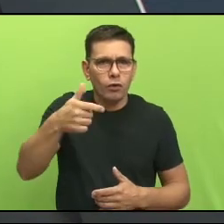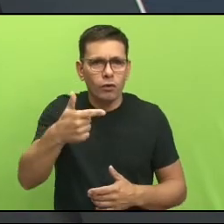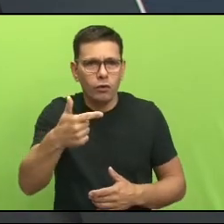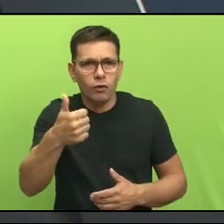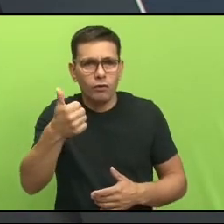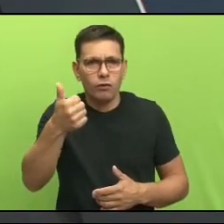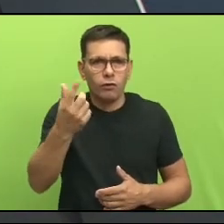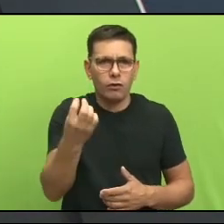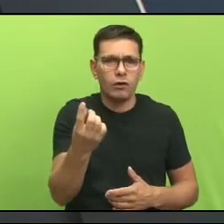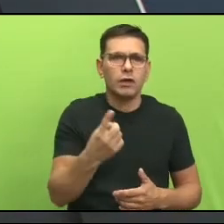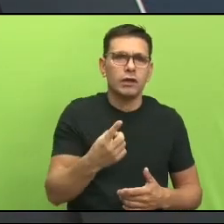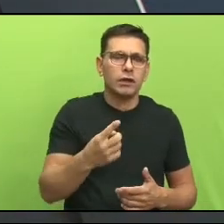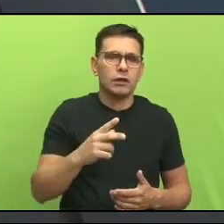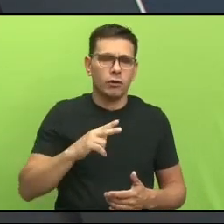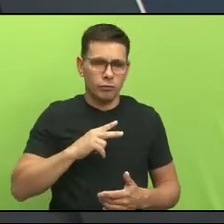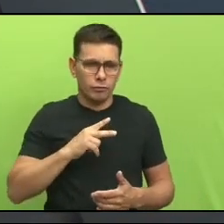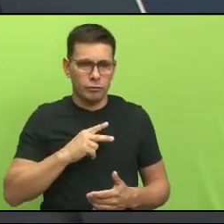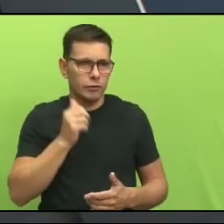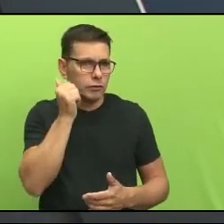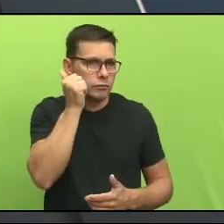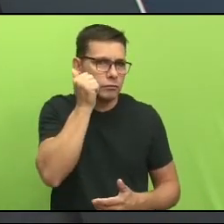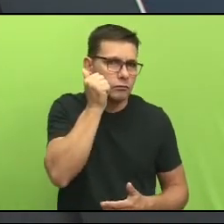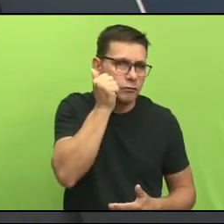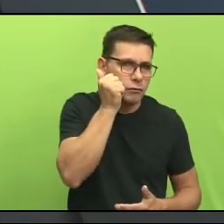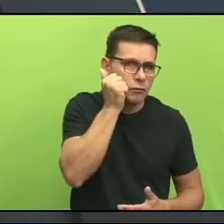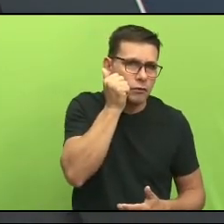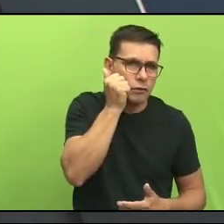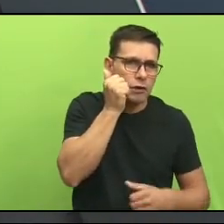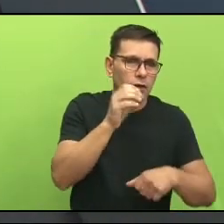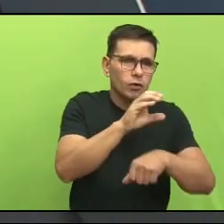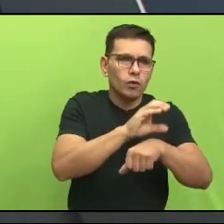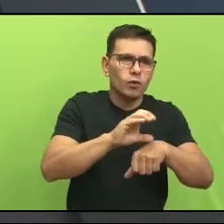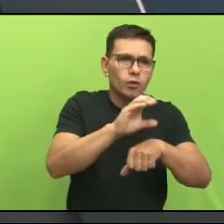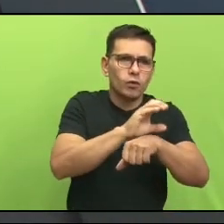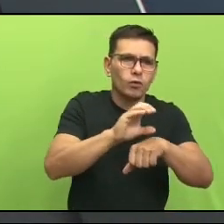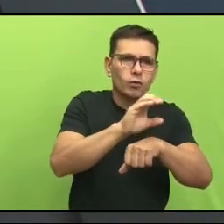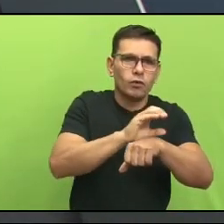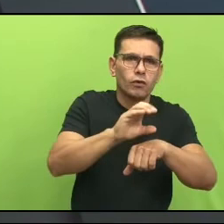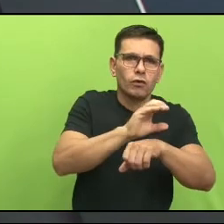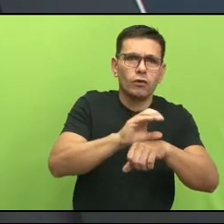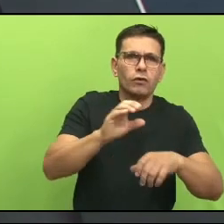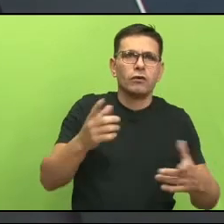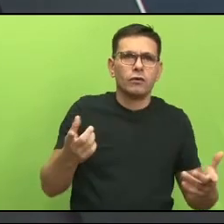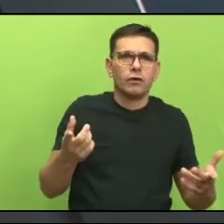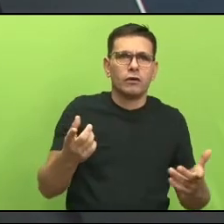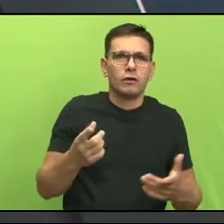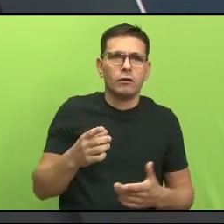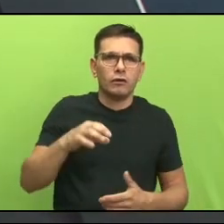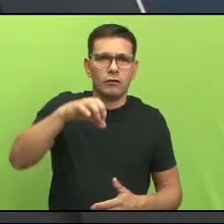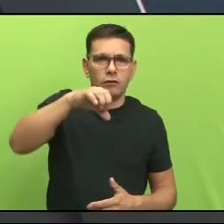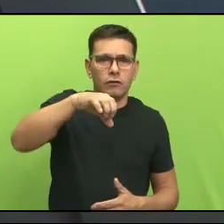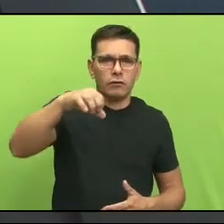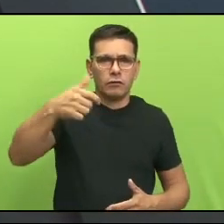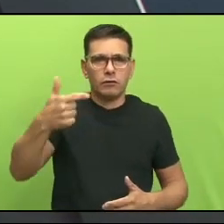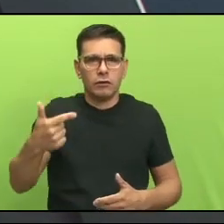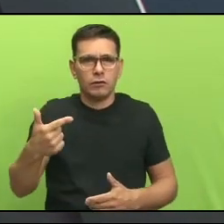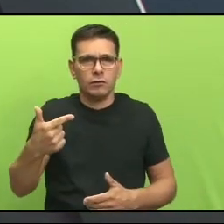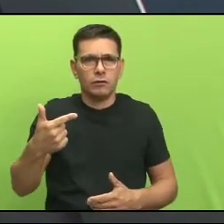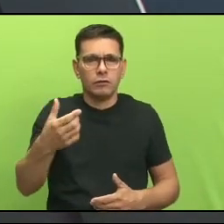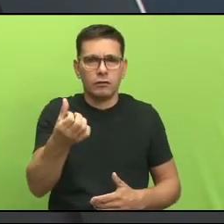9216-1404. E tem o meu pessoal também para a gente falar sobre o curso. Maravilha, né? Qual o telefone pessoal? Pode falar ele. O meu é